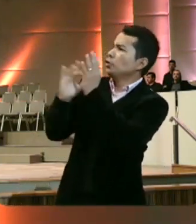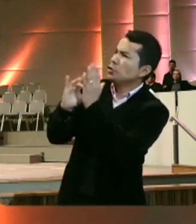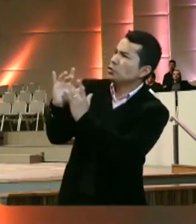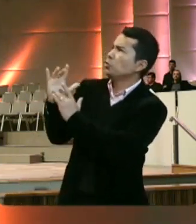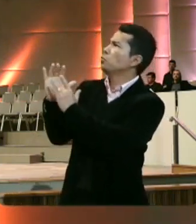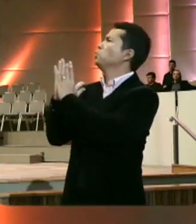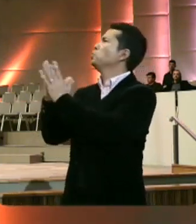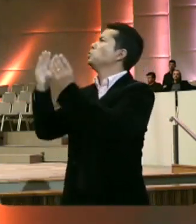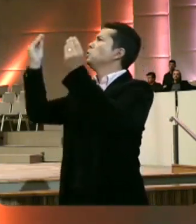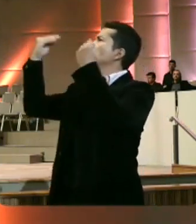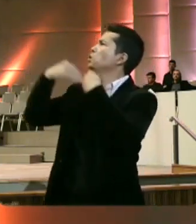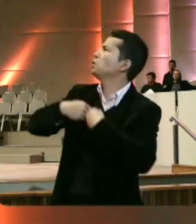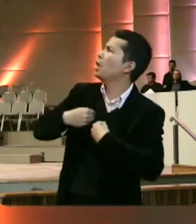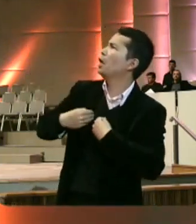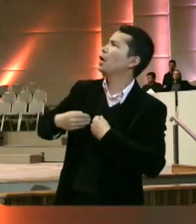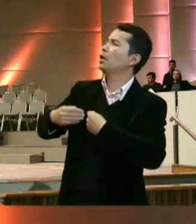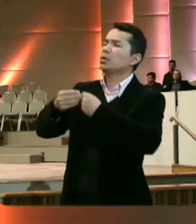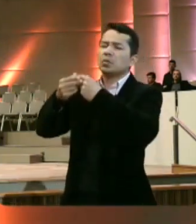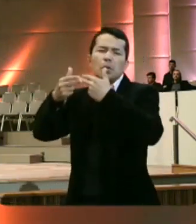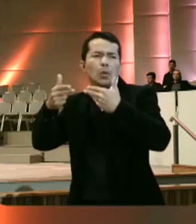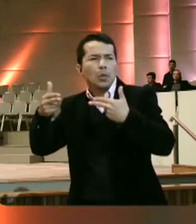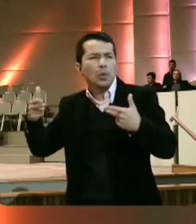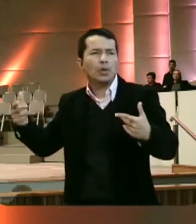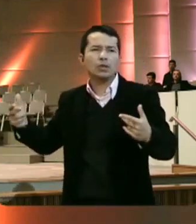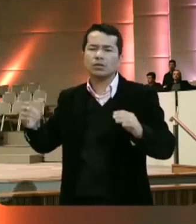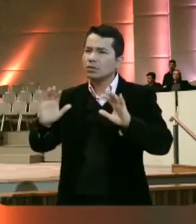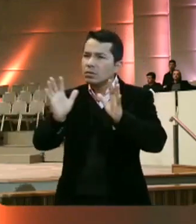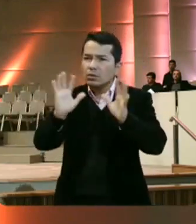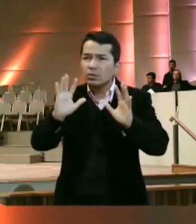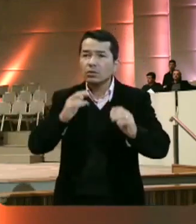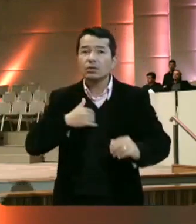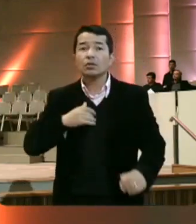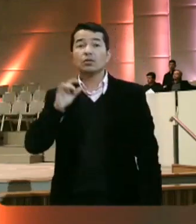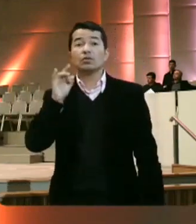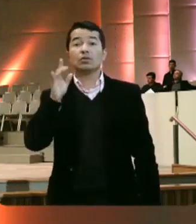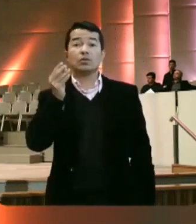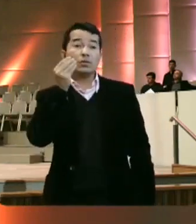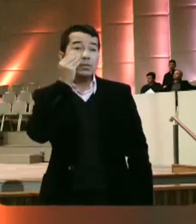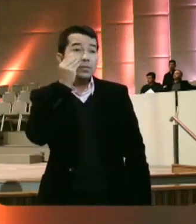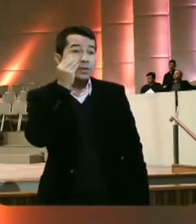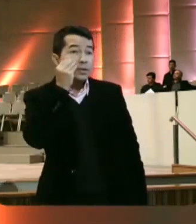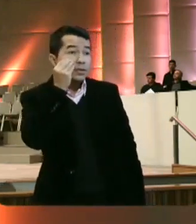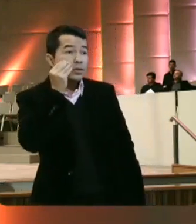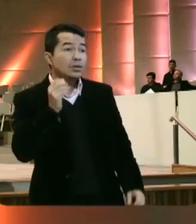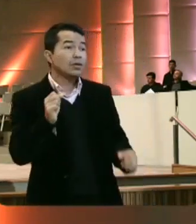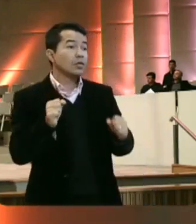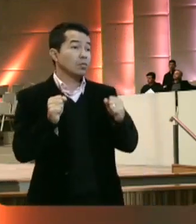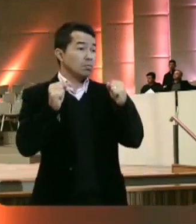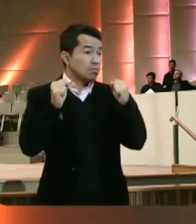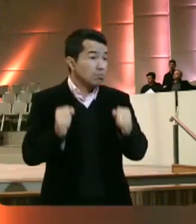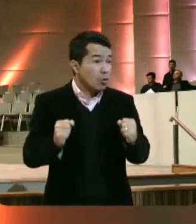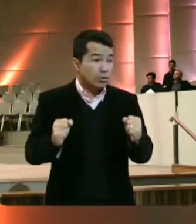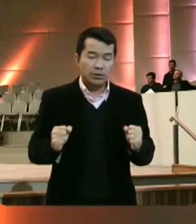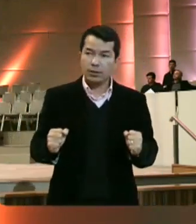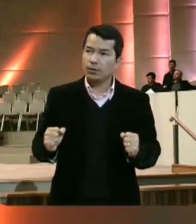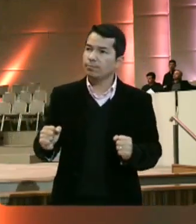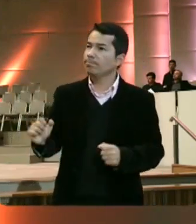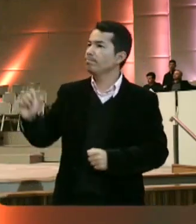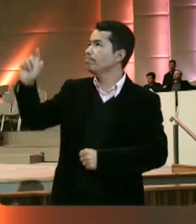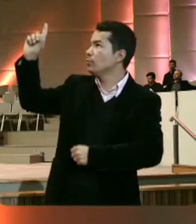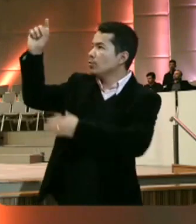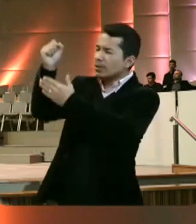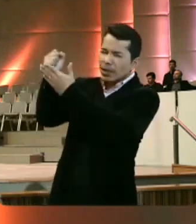ritos religiosos. Eu só posso experimentar o poder da graça de Deus na minha